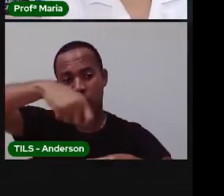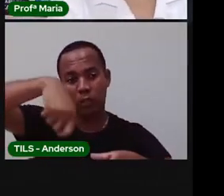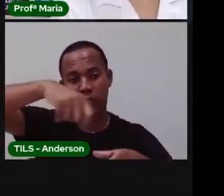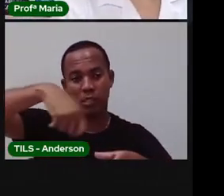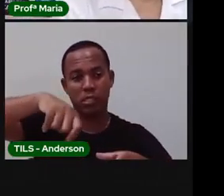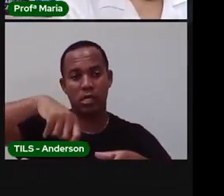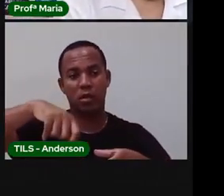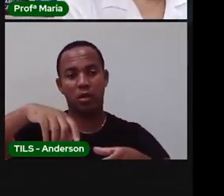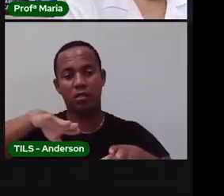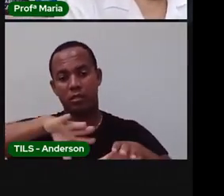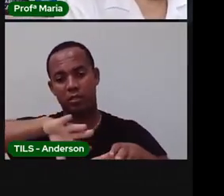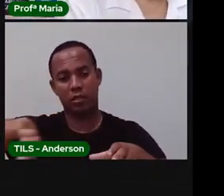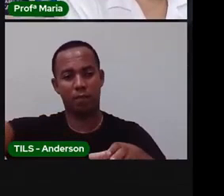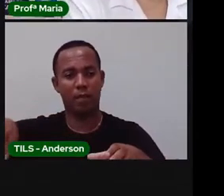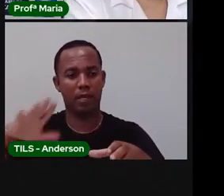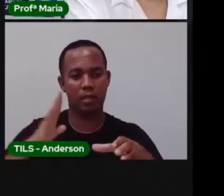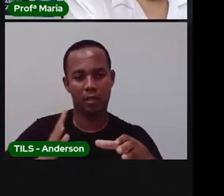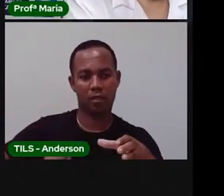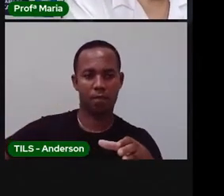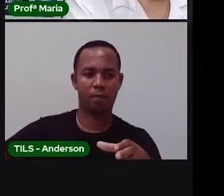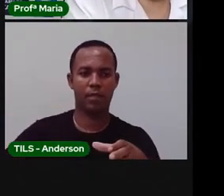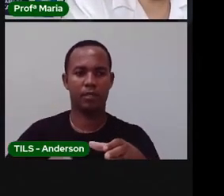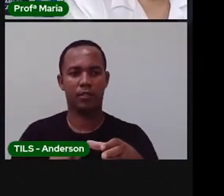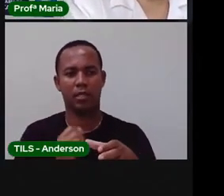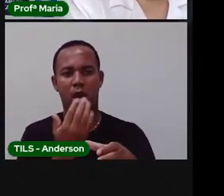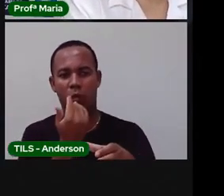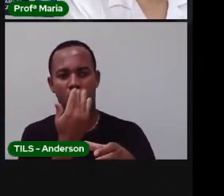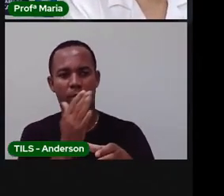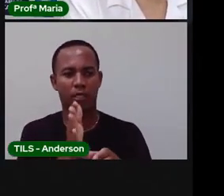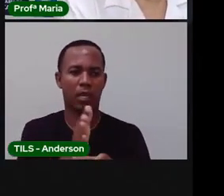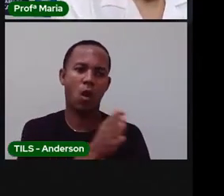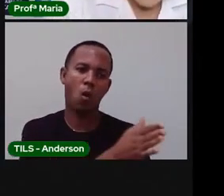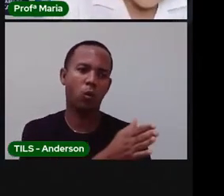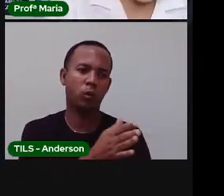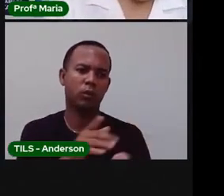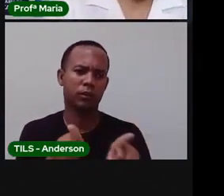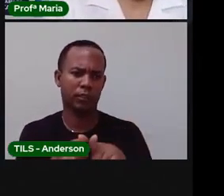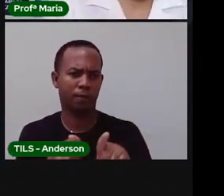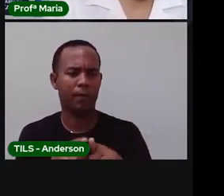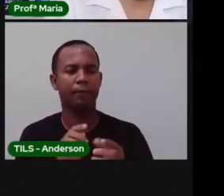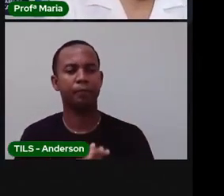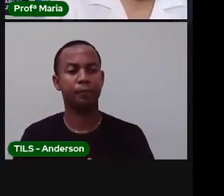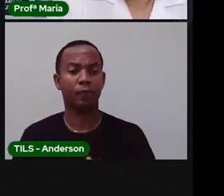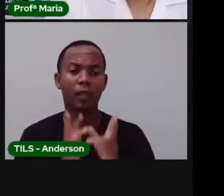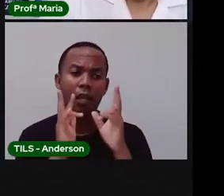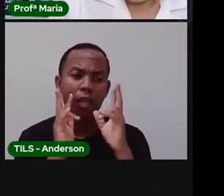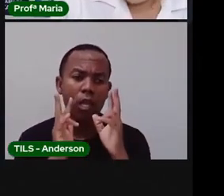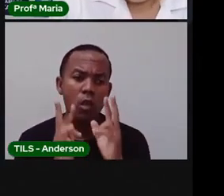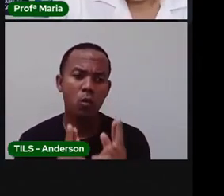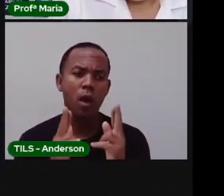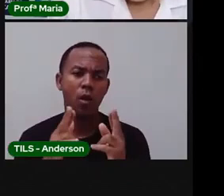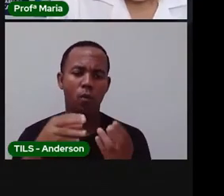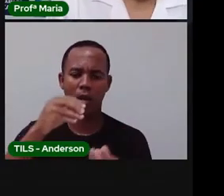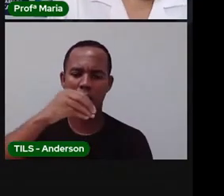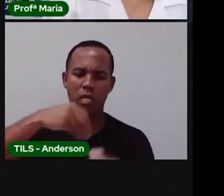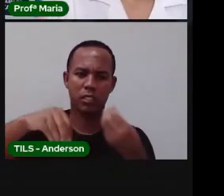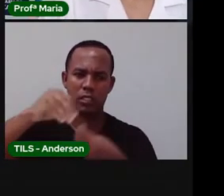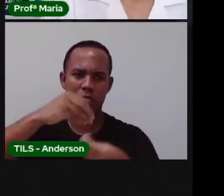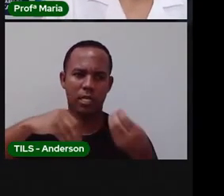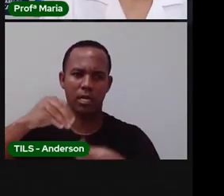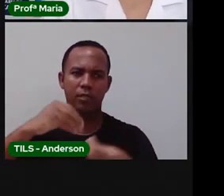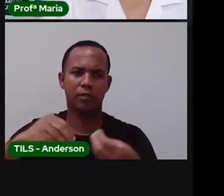ficar em um lugar, o material que a gente vai fazer os alimentos não fica no outro. A reciclagem é a mesma coisa, eu preciso separar. Se